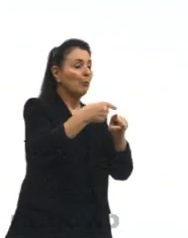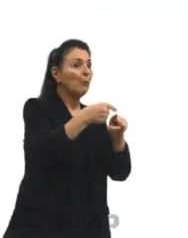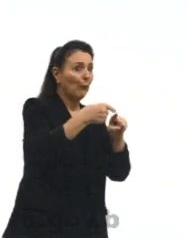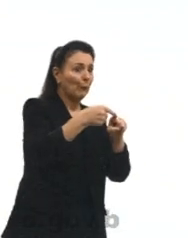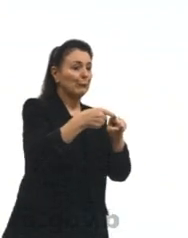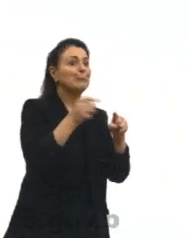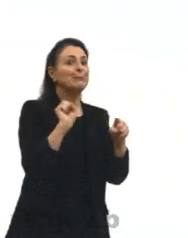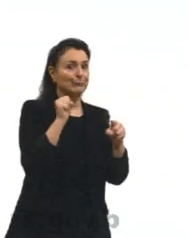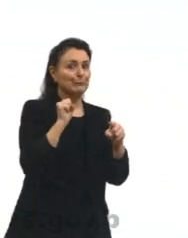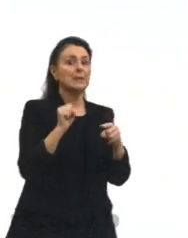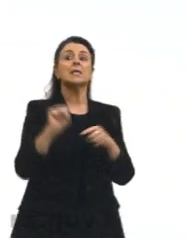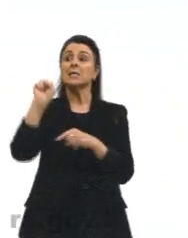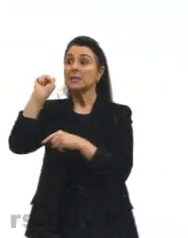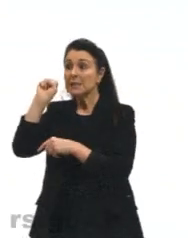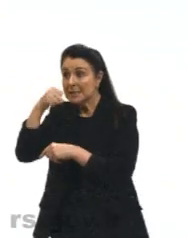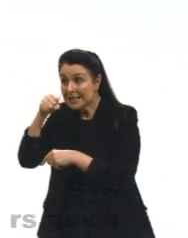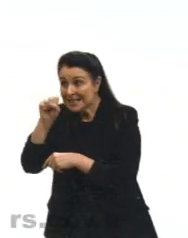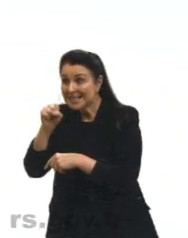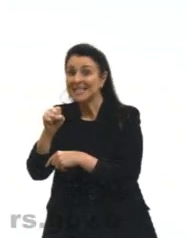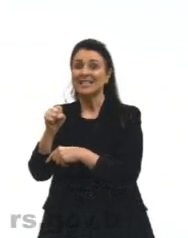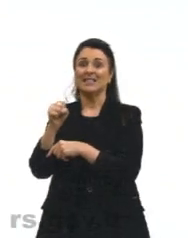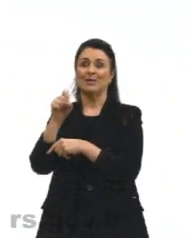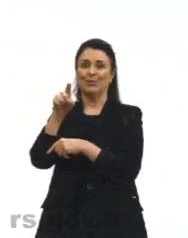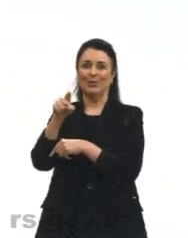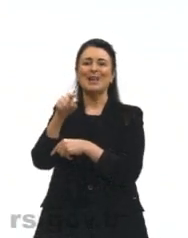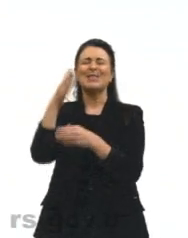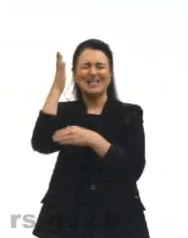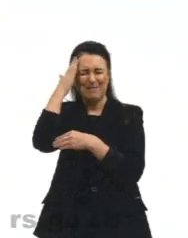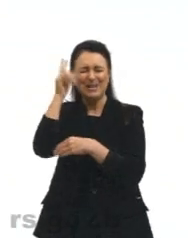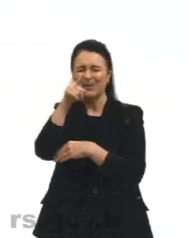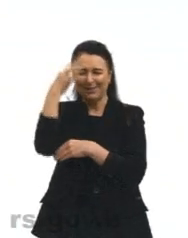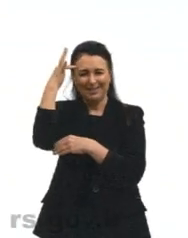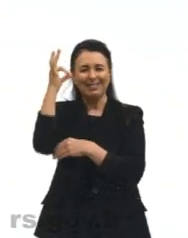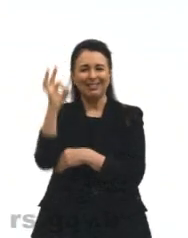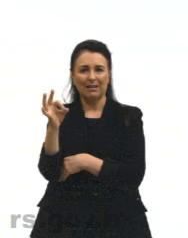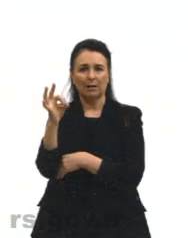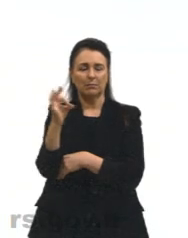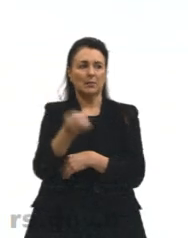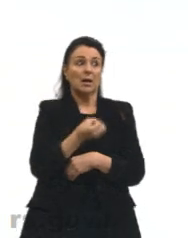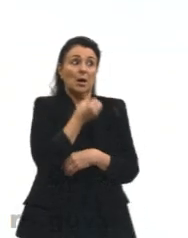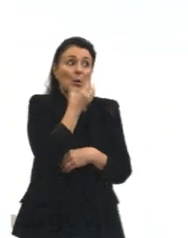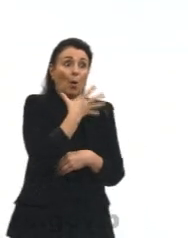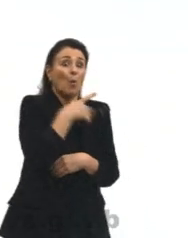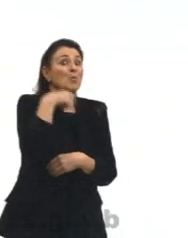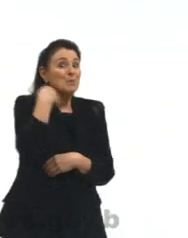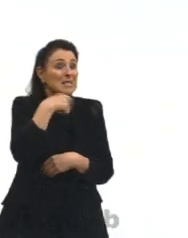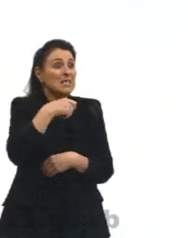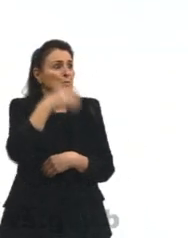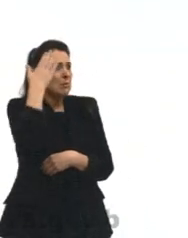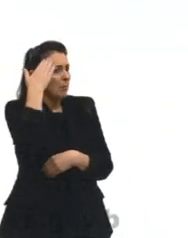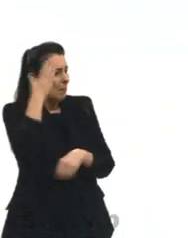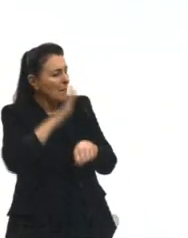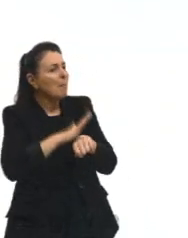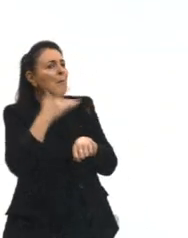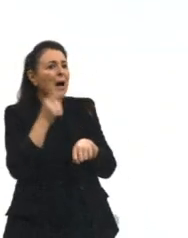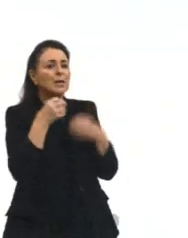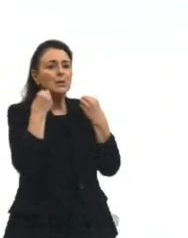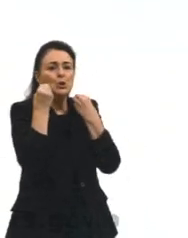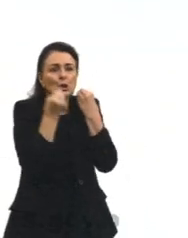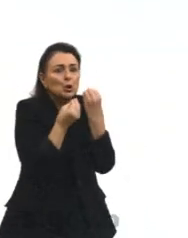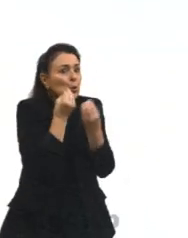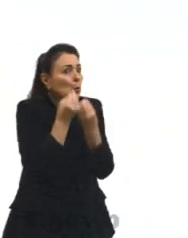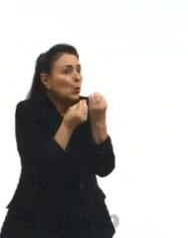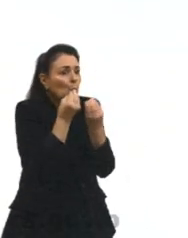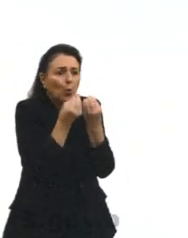tudo numa ponta isso eu sabia que você compreenderia tenha bom eu preciso saber mais sobre o